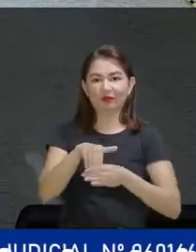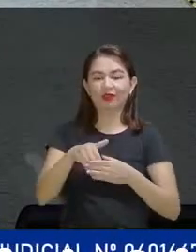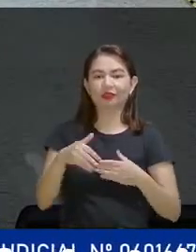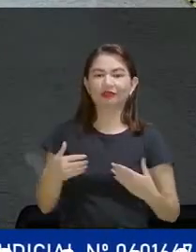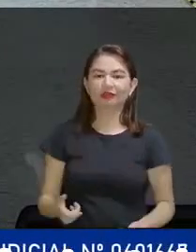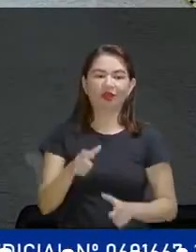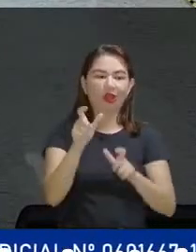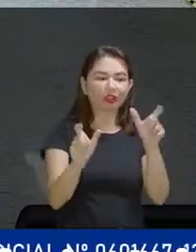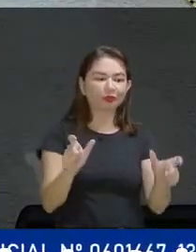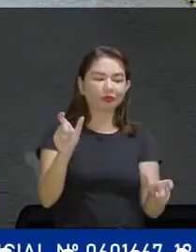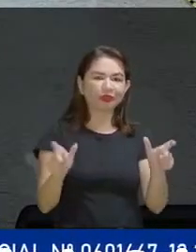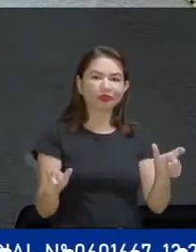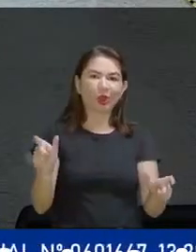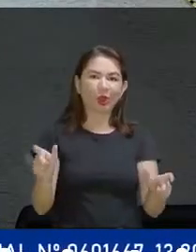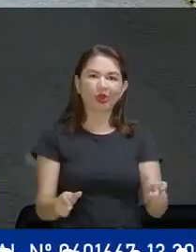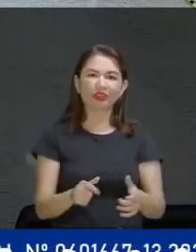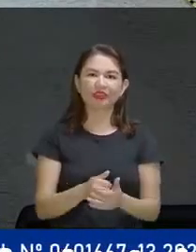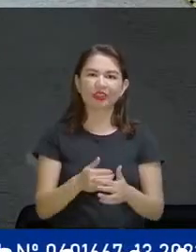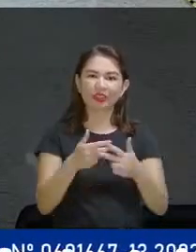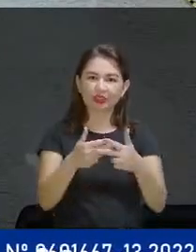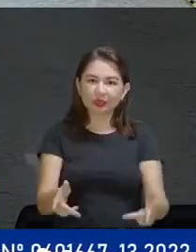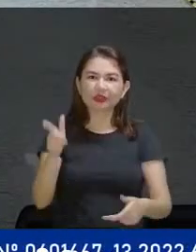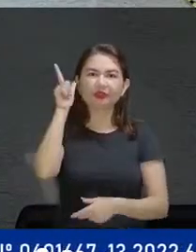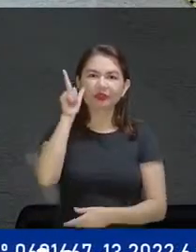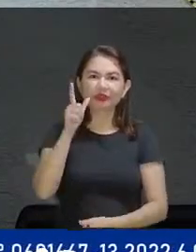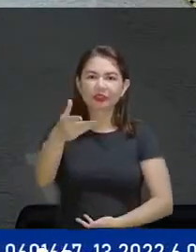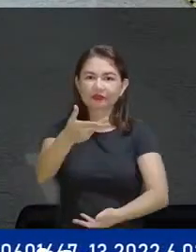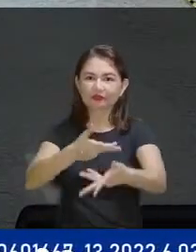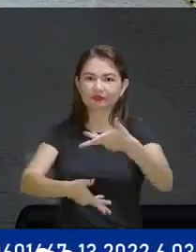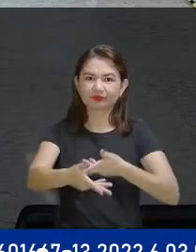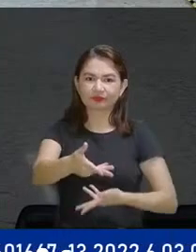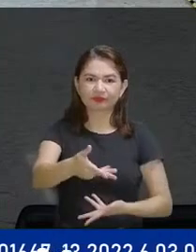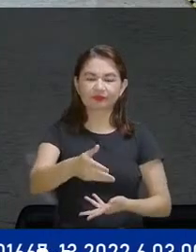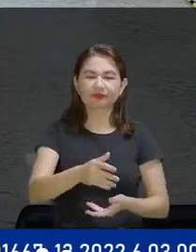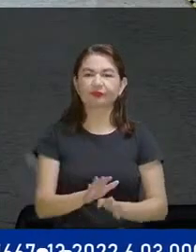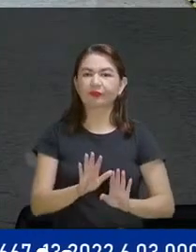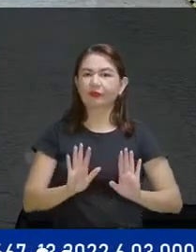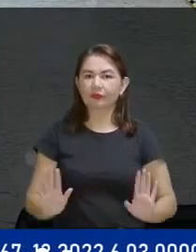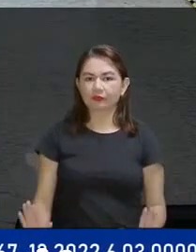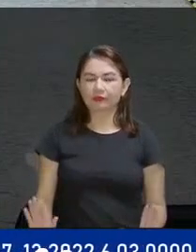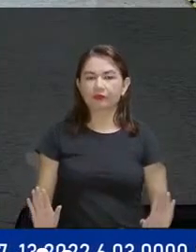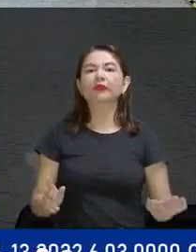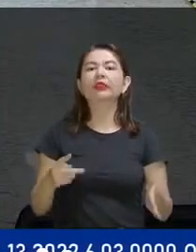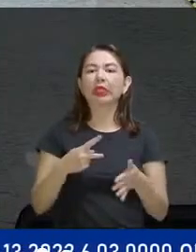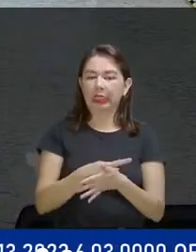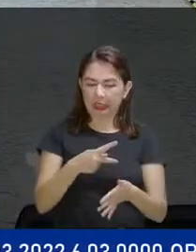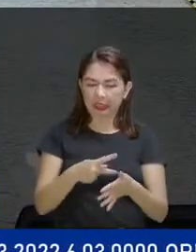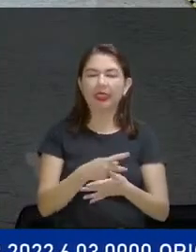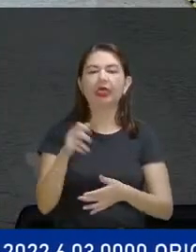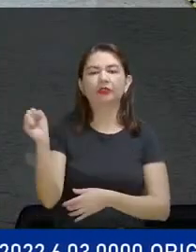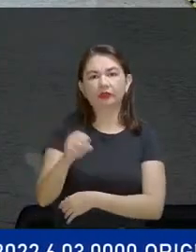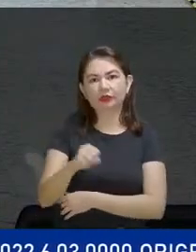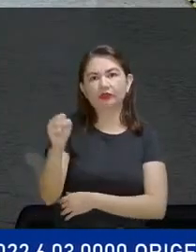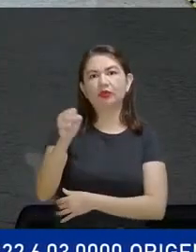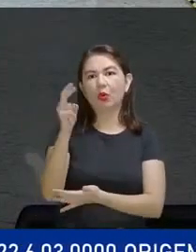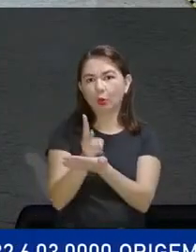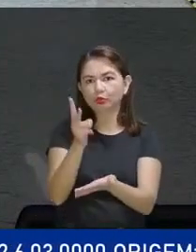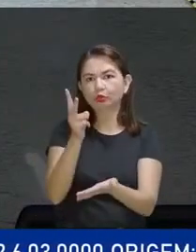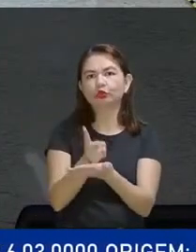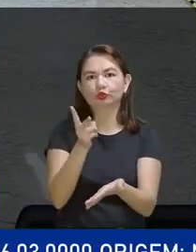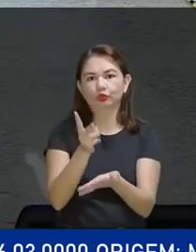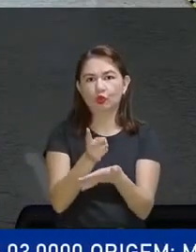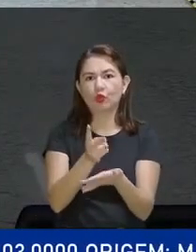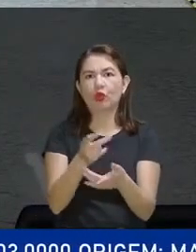dos eleitores que se valeram do oferecimento de vantagens em troca de voto não afasta a ilicitude da conduta.